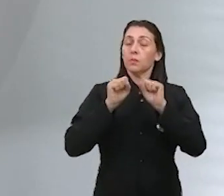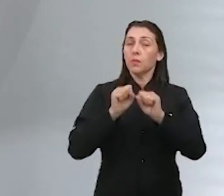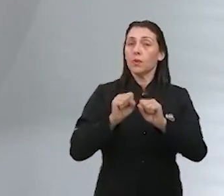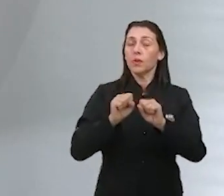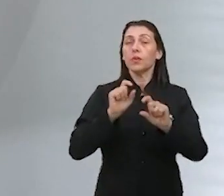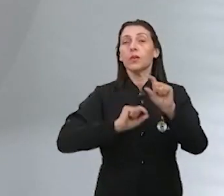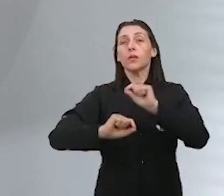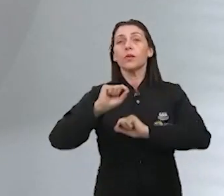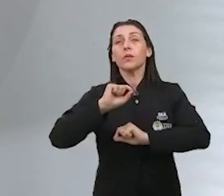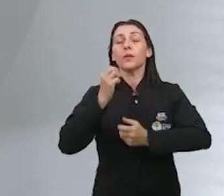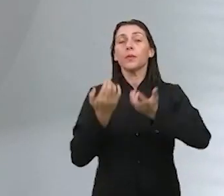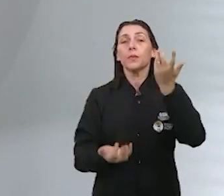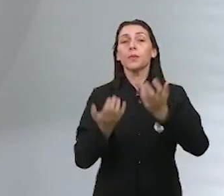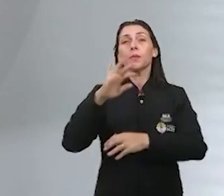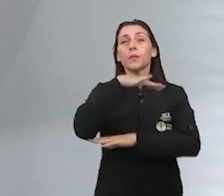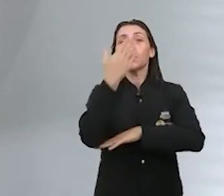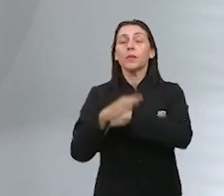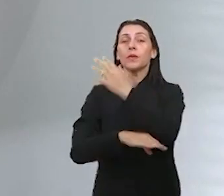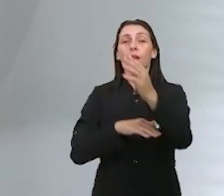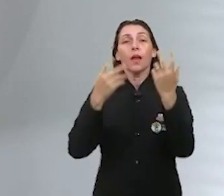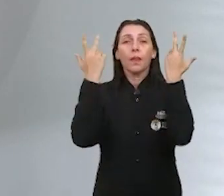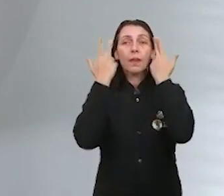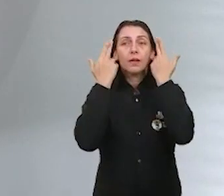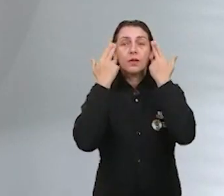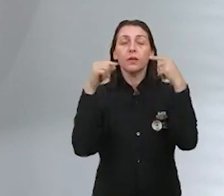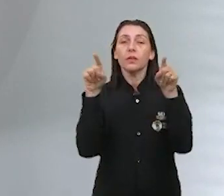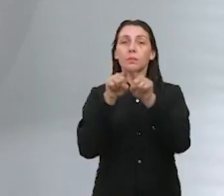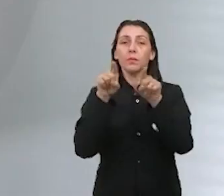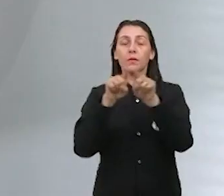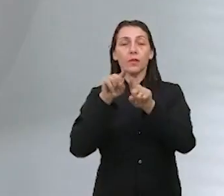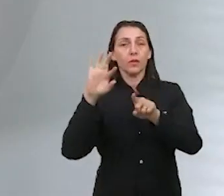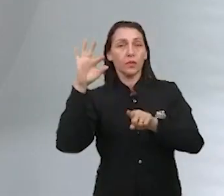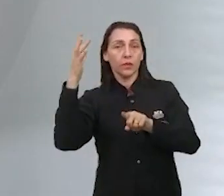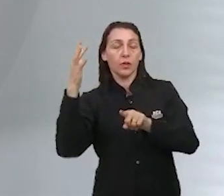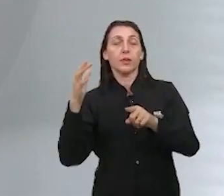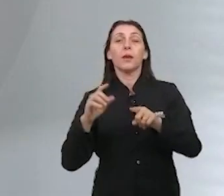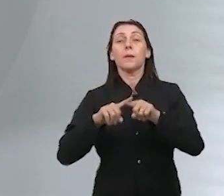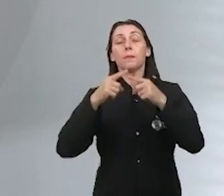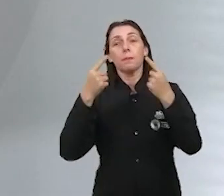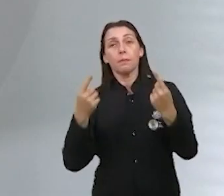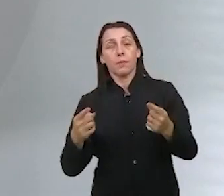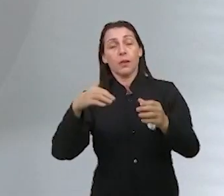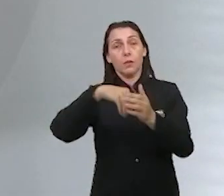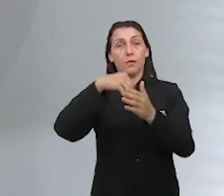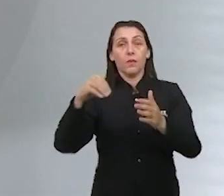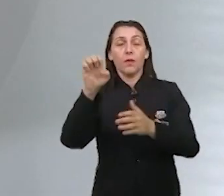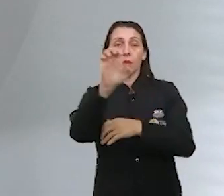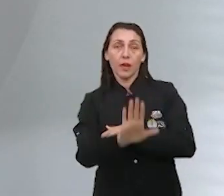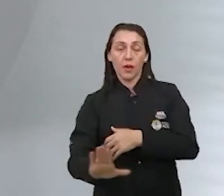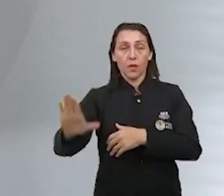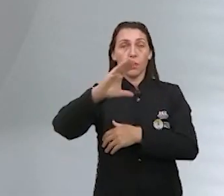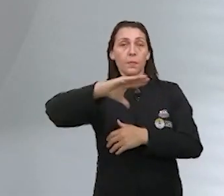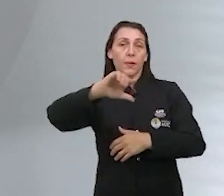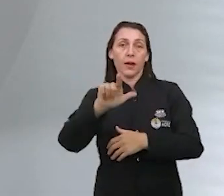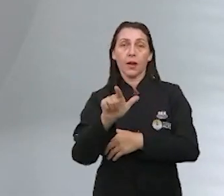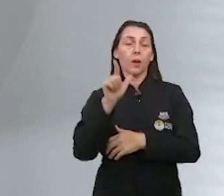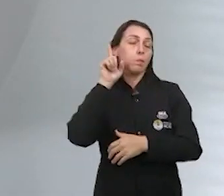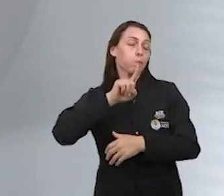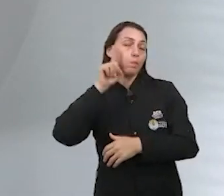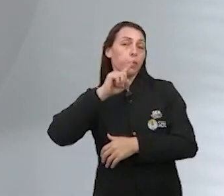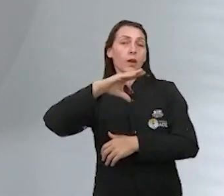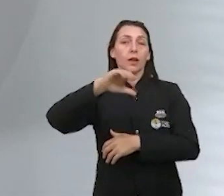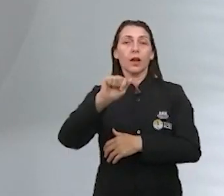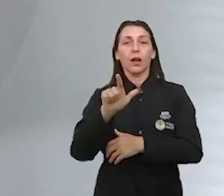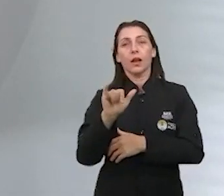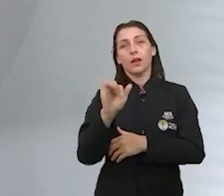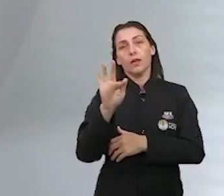por incêndios florestais naturais também, como vem acontecendo, mais comum para fora, Europa e Califórnia, por exemplo, Estados Unidos,